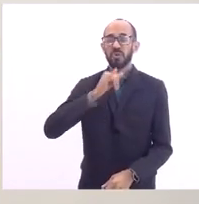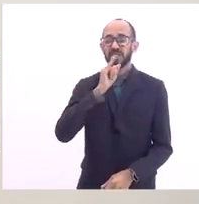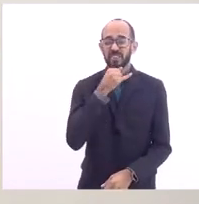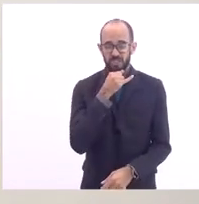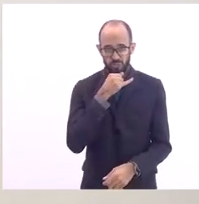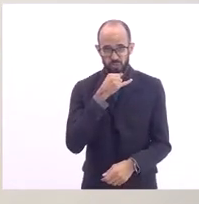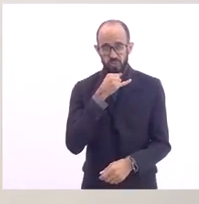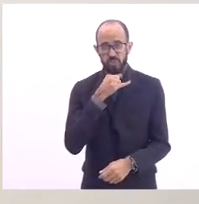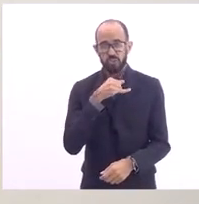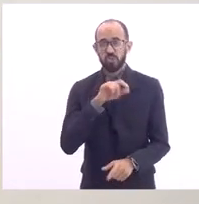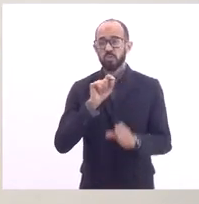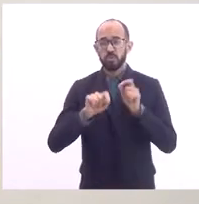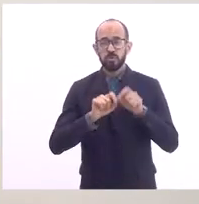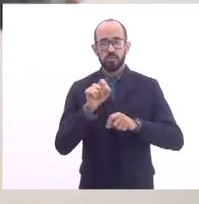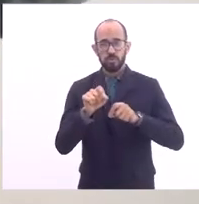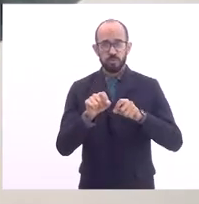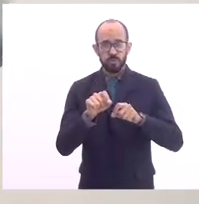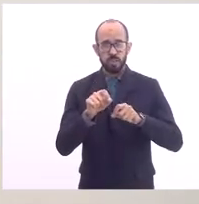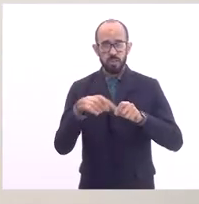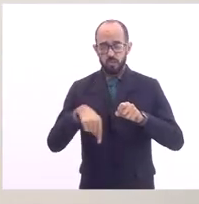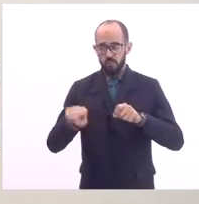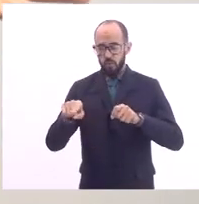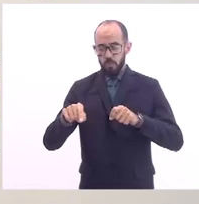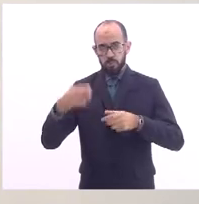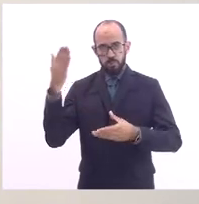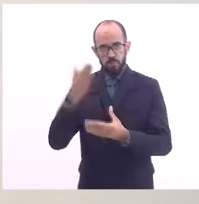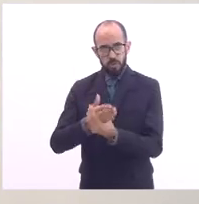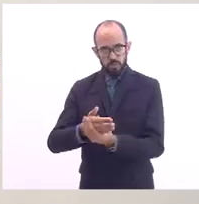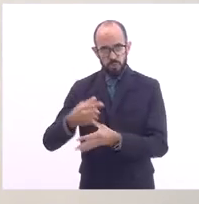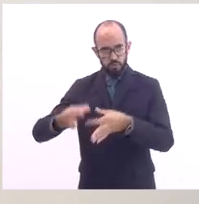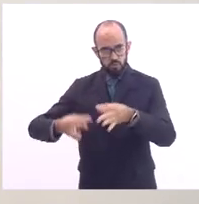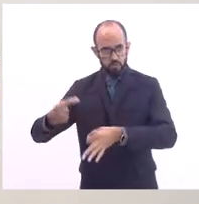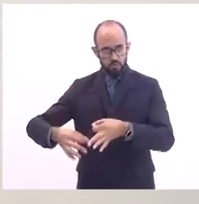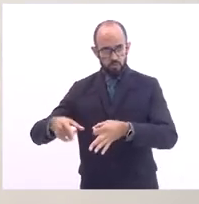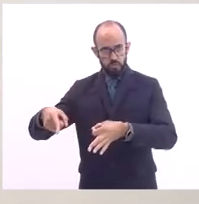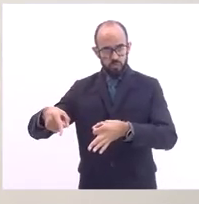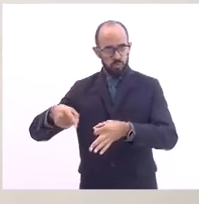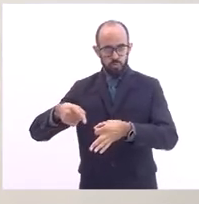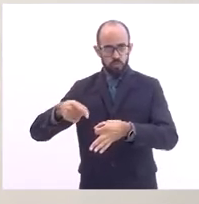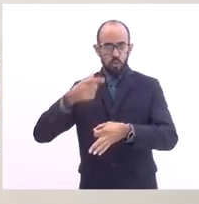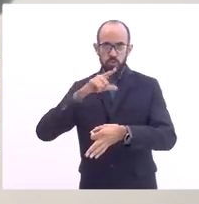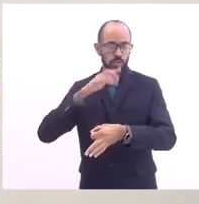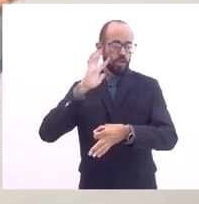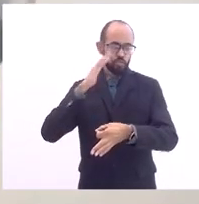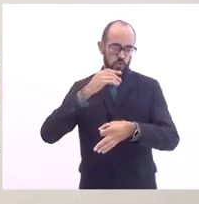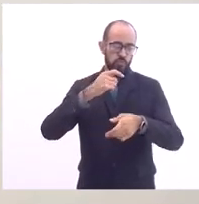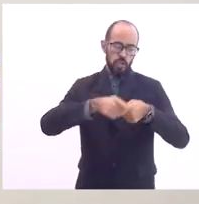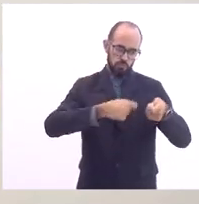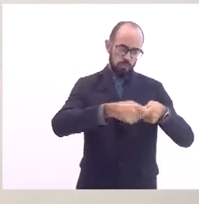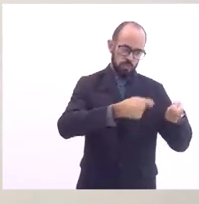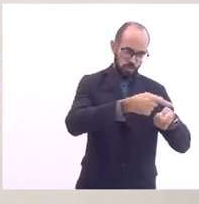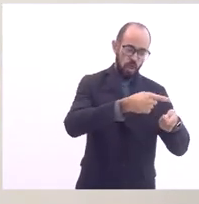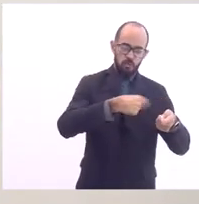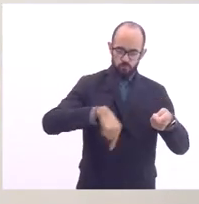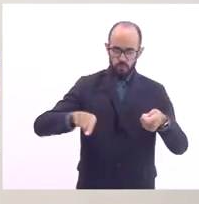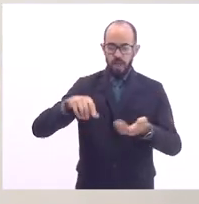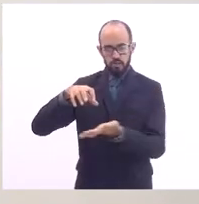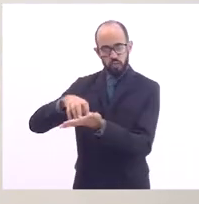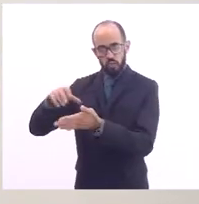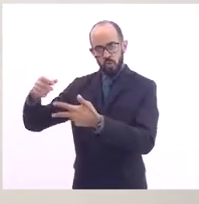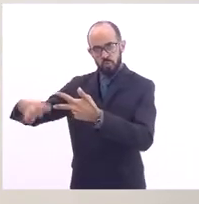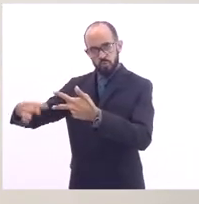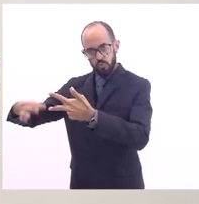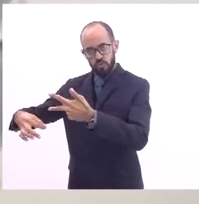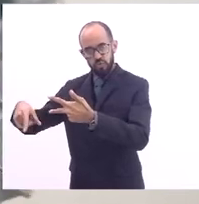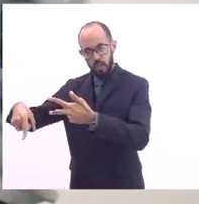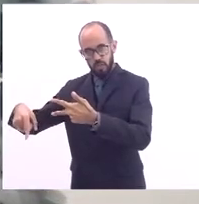Gonçalo. E as pessoas vão procurar justiça. Elas vão para a justiça, né? Não resolve administrativamente, tu tem que procurar o judiciário, não é isso? E